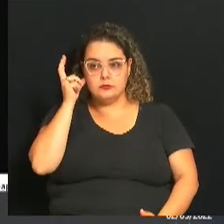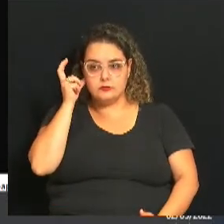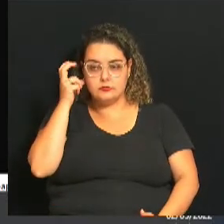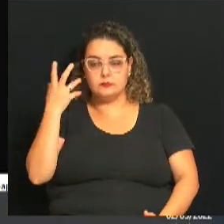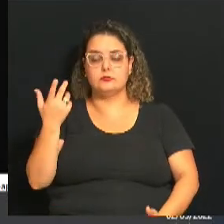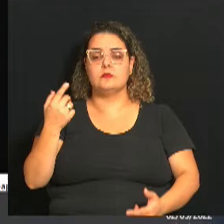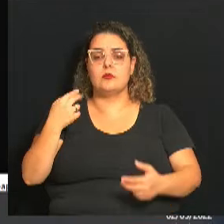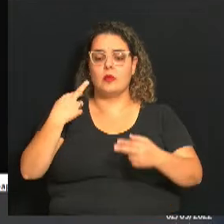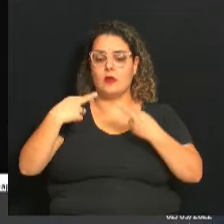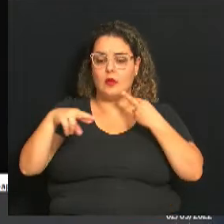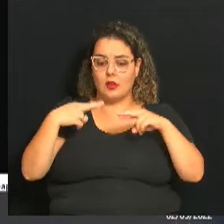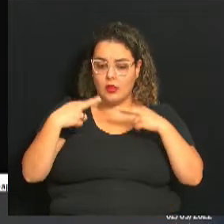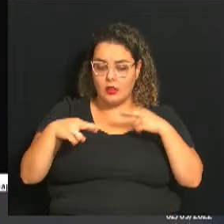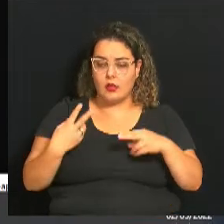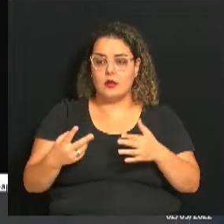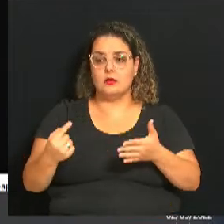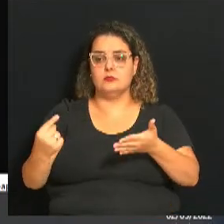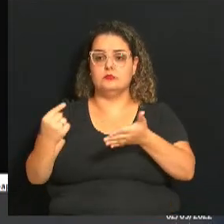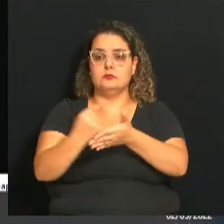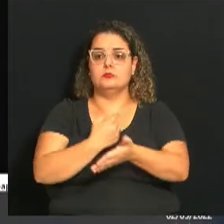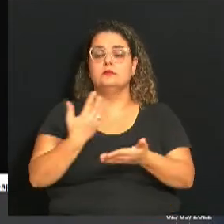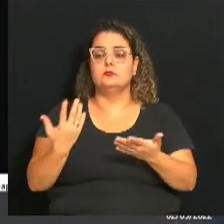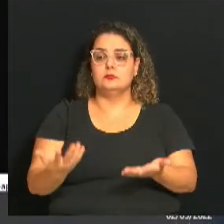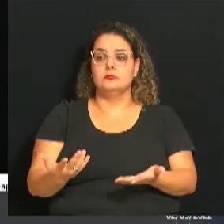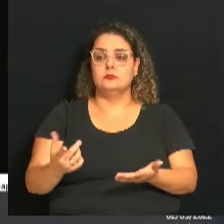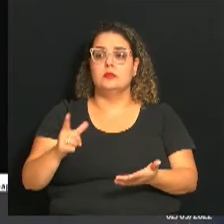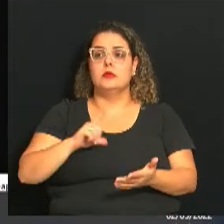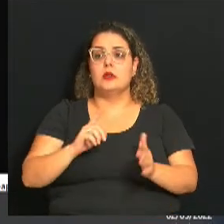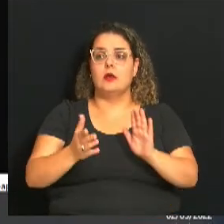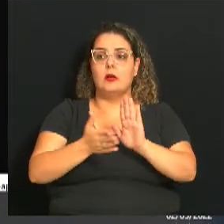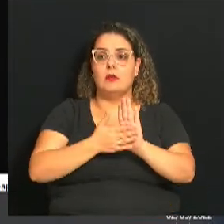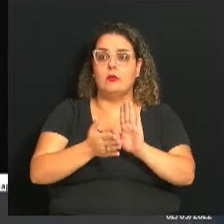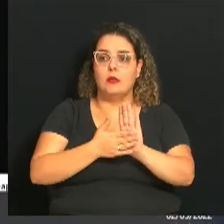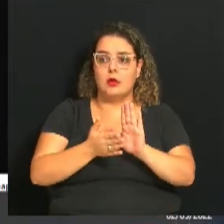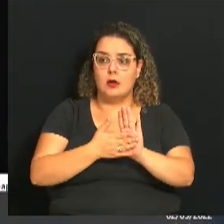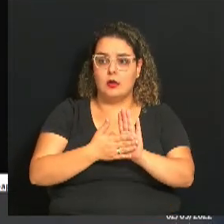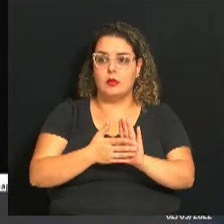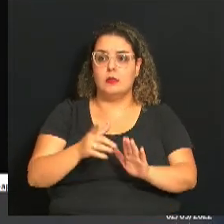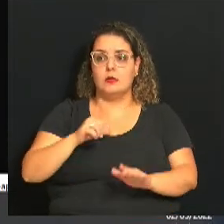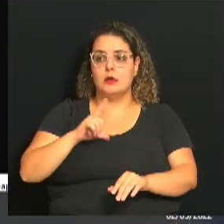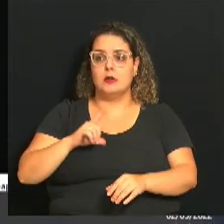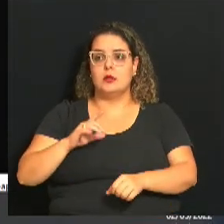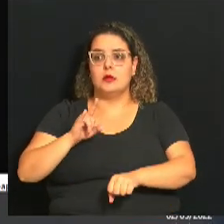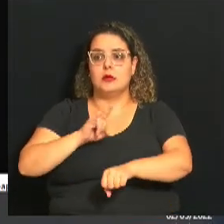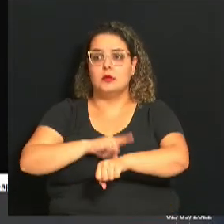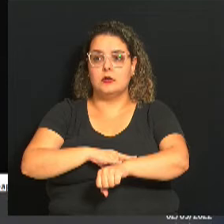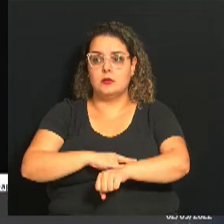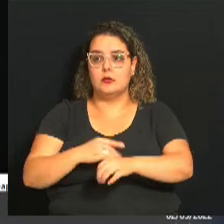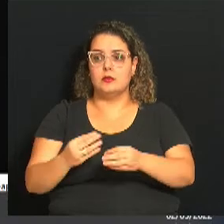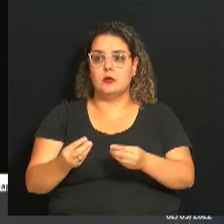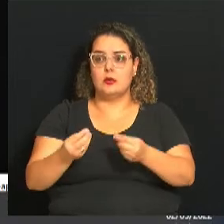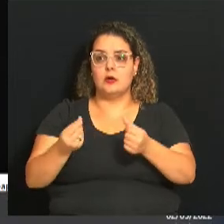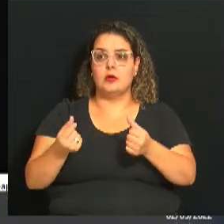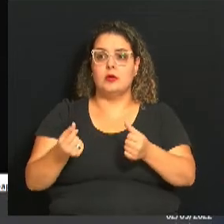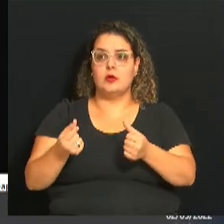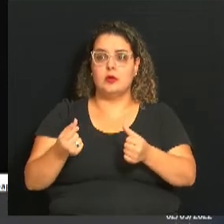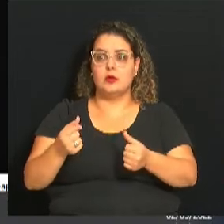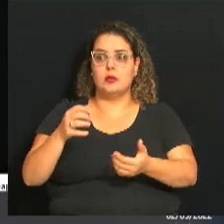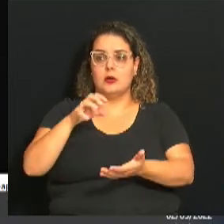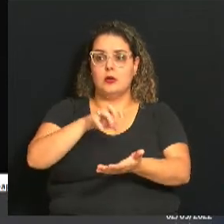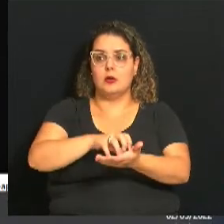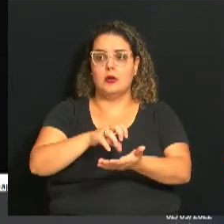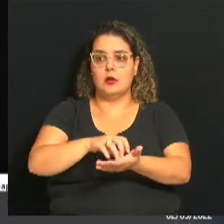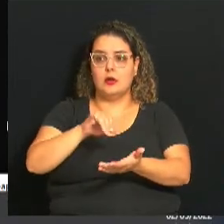reclamação. Então, a pergunta vai nesse sentido: há alguma proposta para que existam banheiros e banheiros de qualidade na região central?